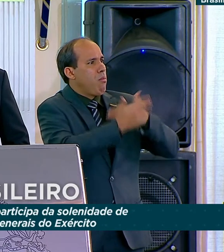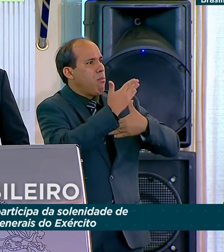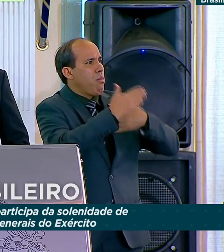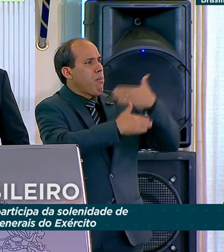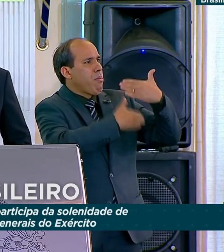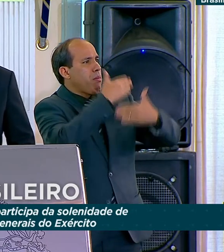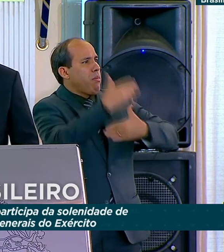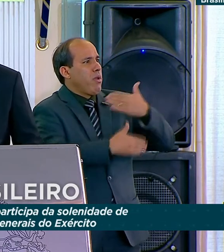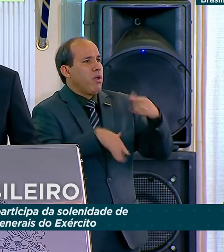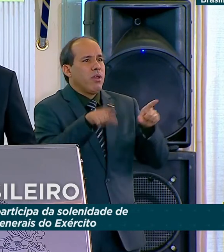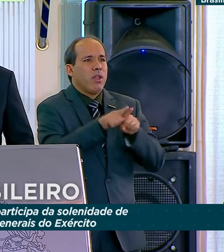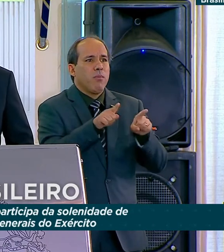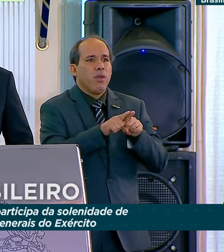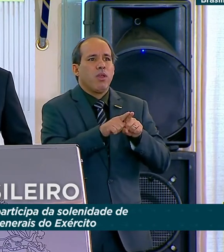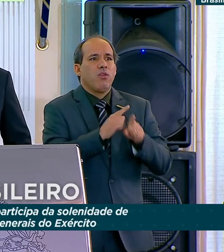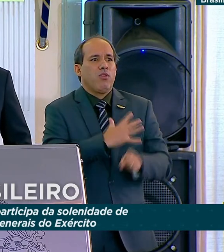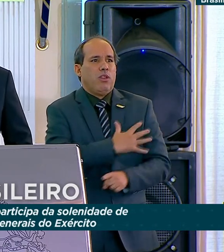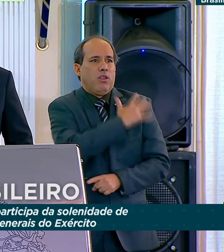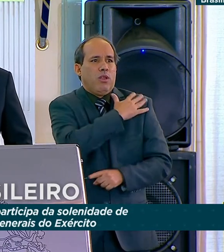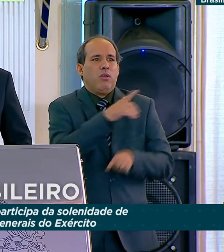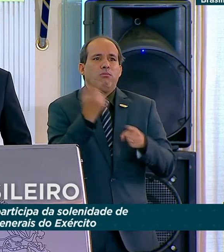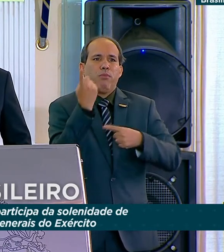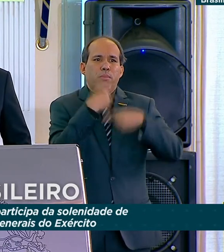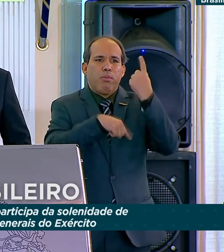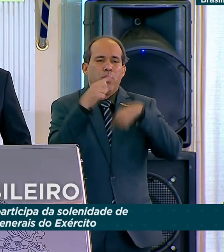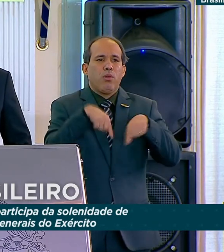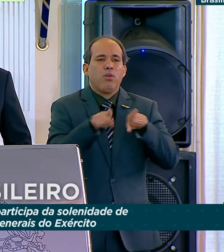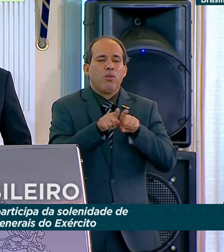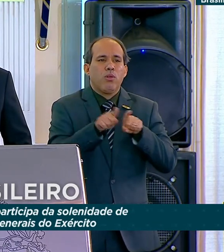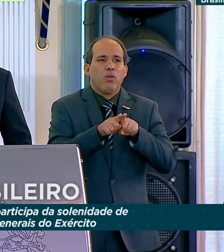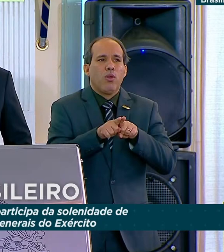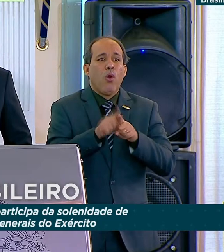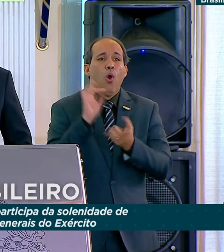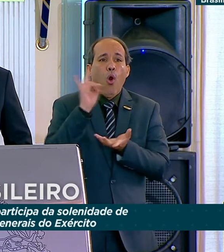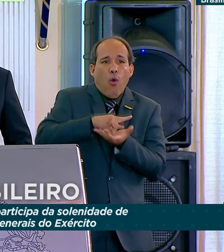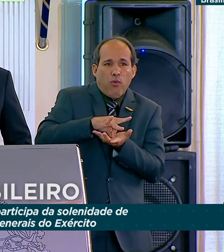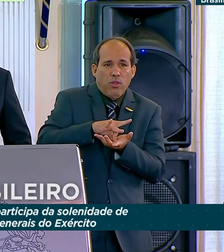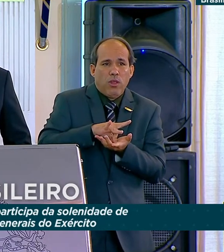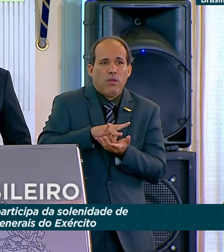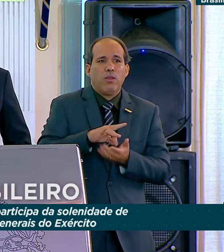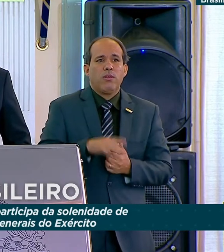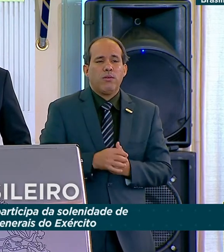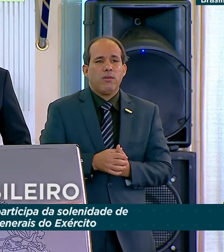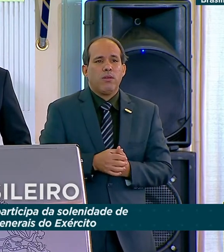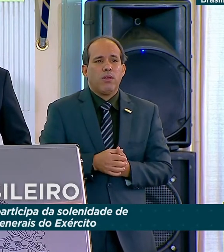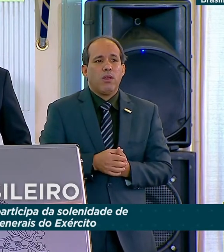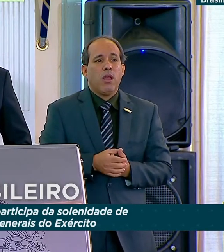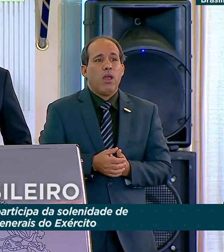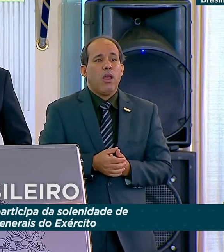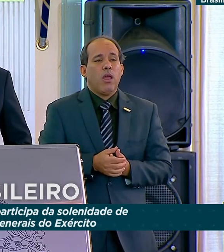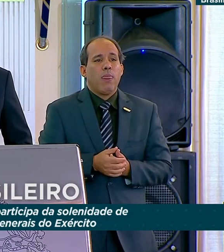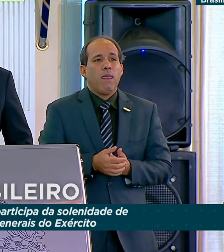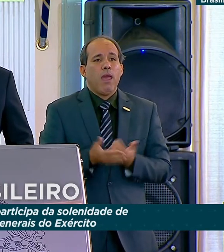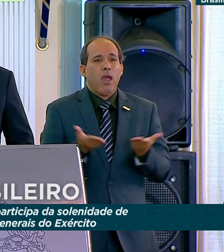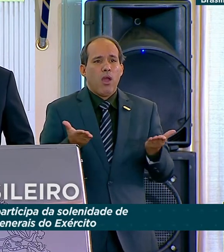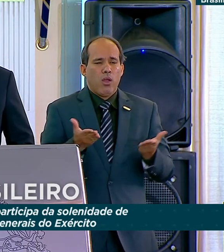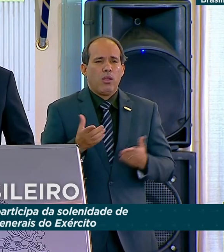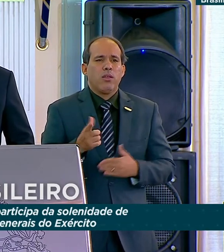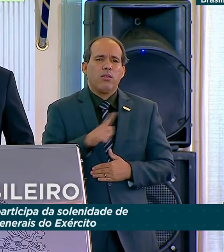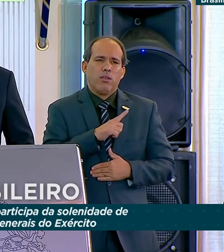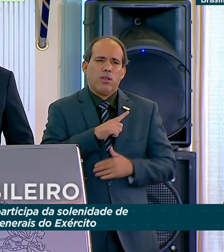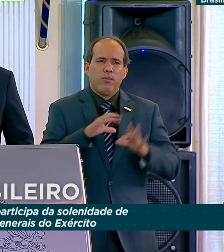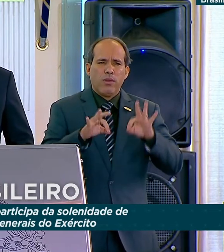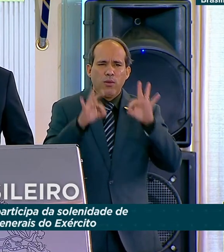senhores Generais promovidos também nós estamos cientes